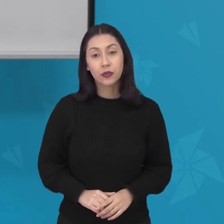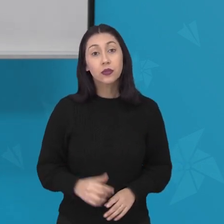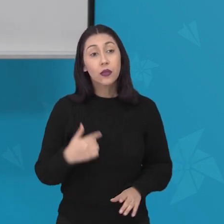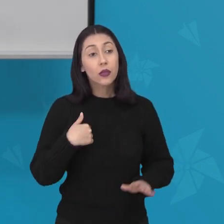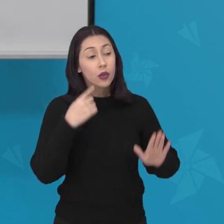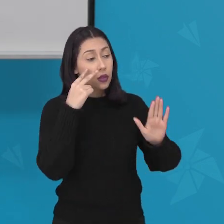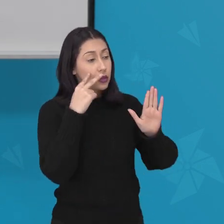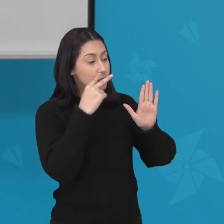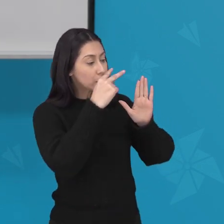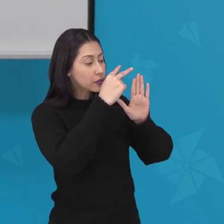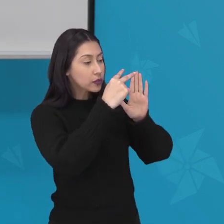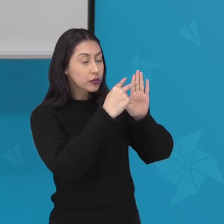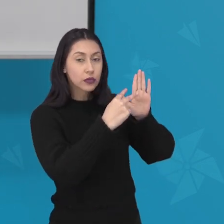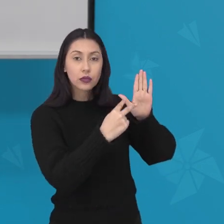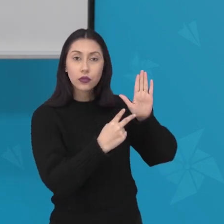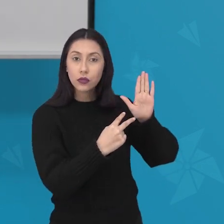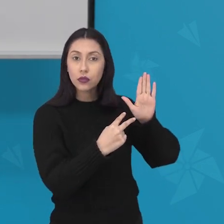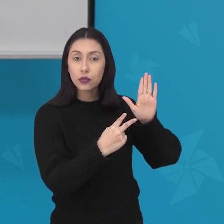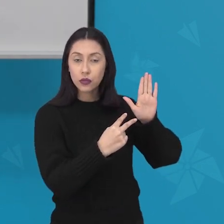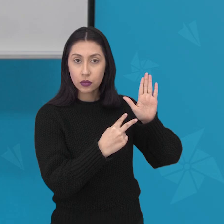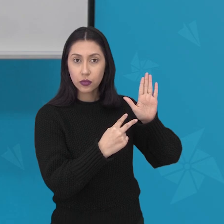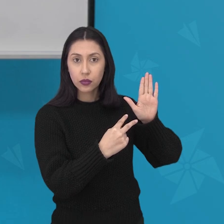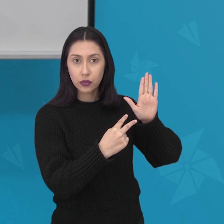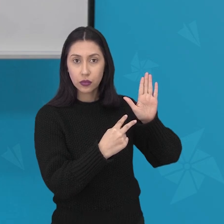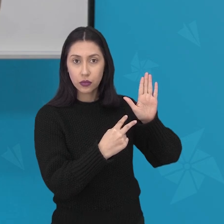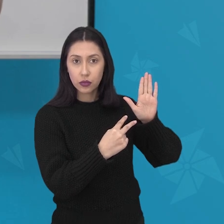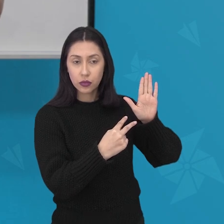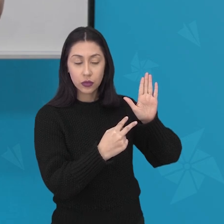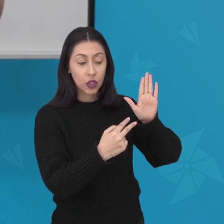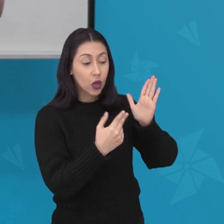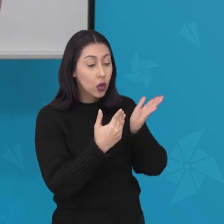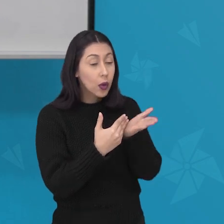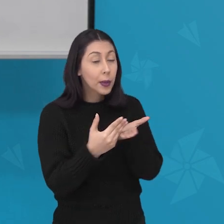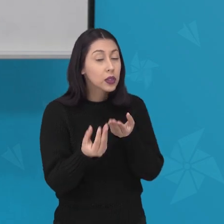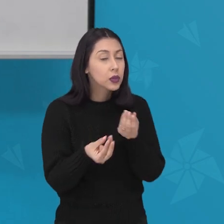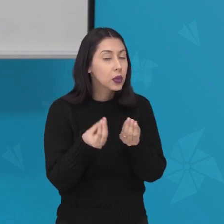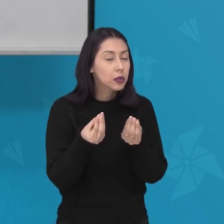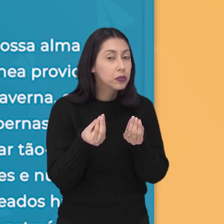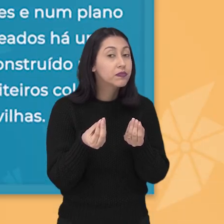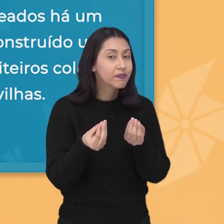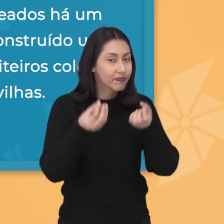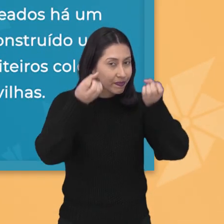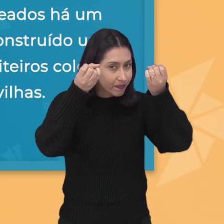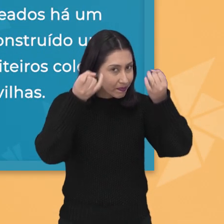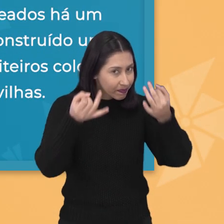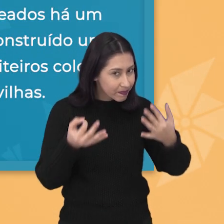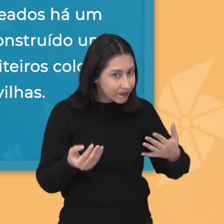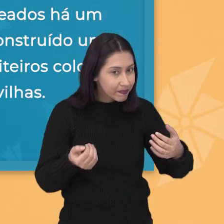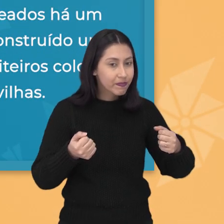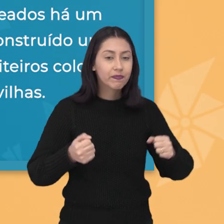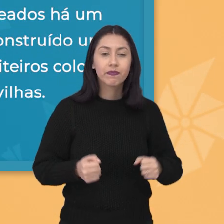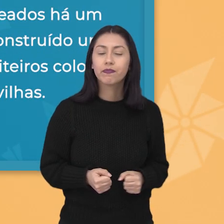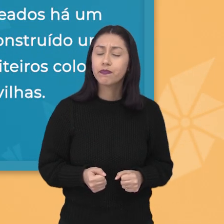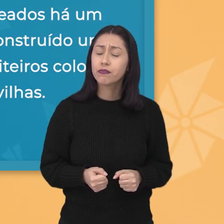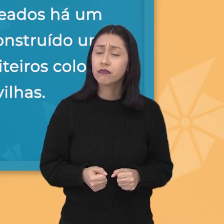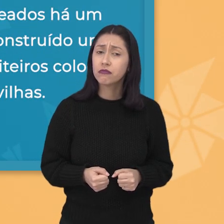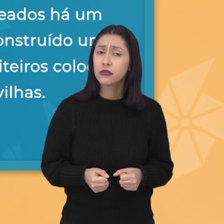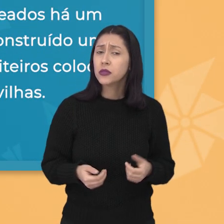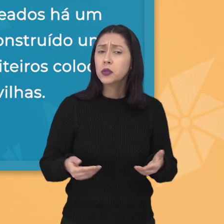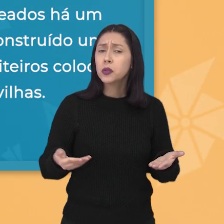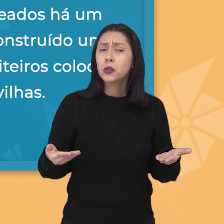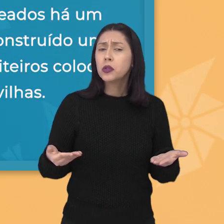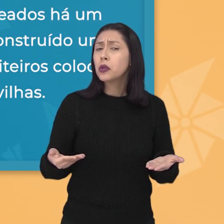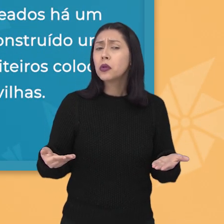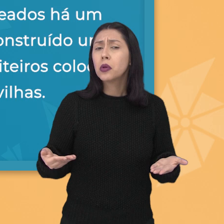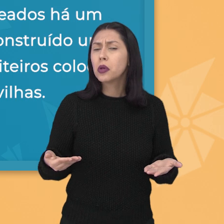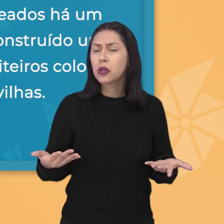E o trecho que eu prometi ler para vocês, ele começa assim. E agora, disse